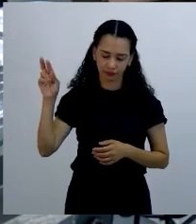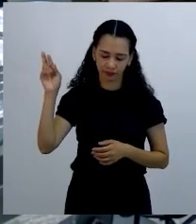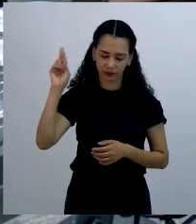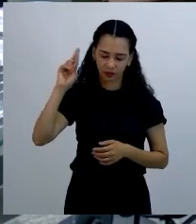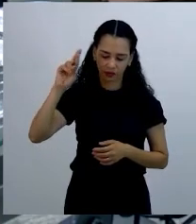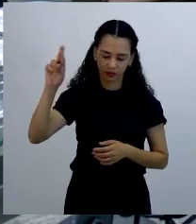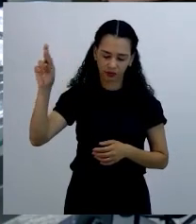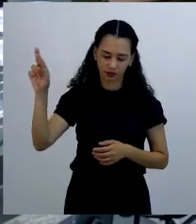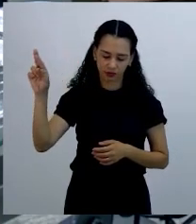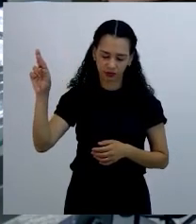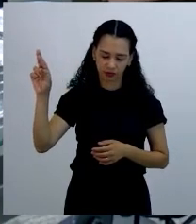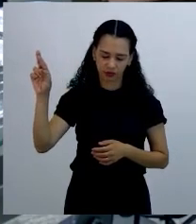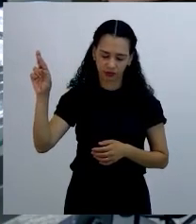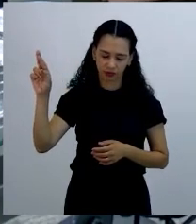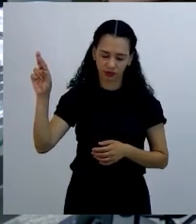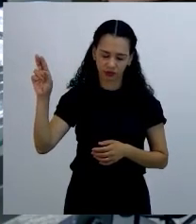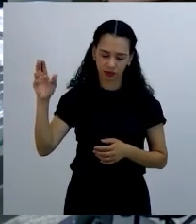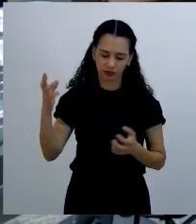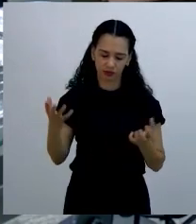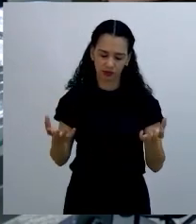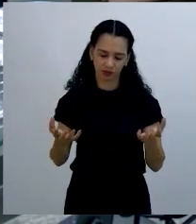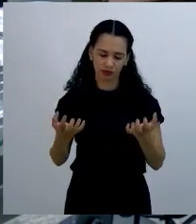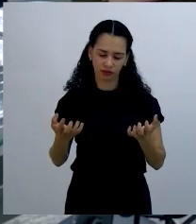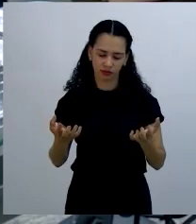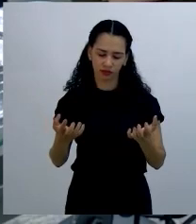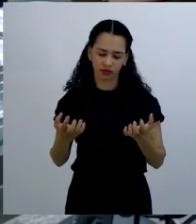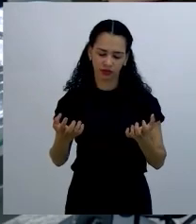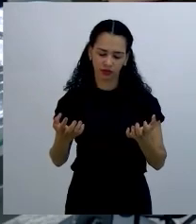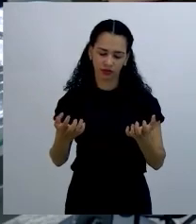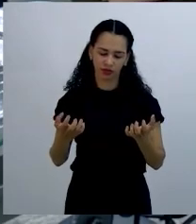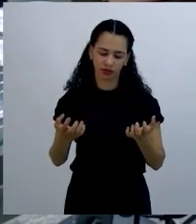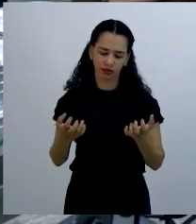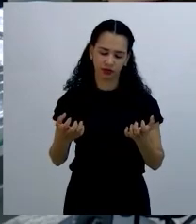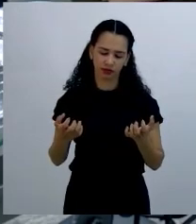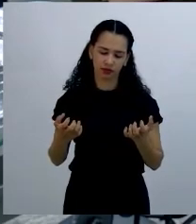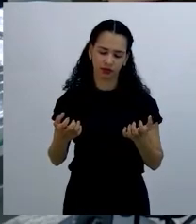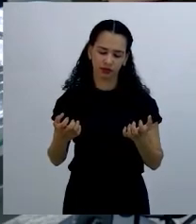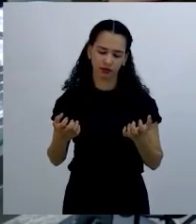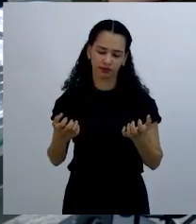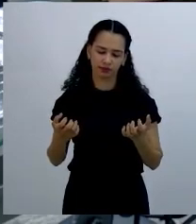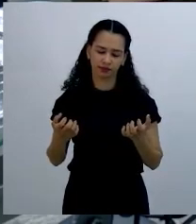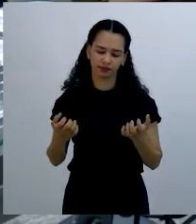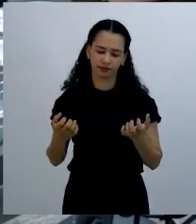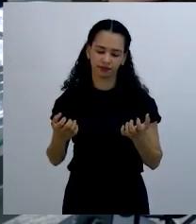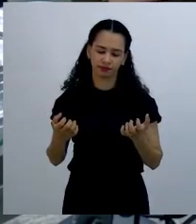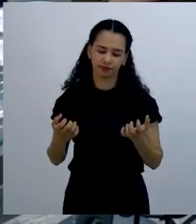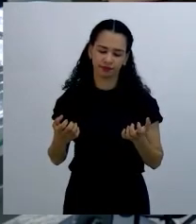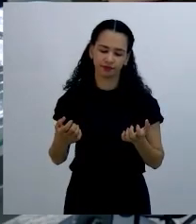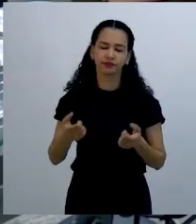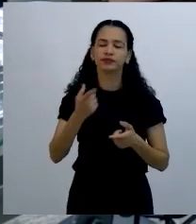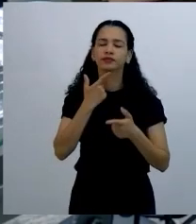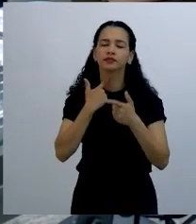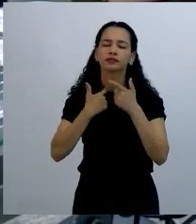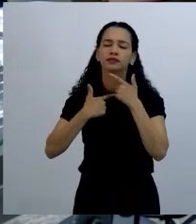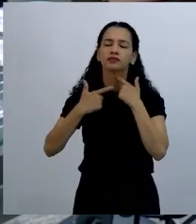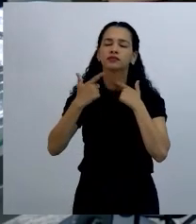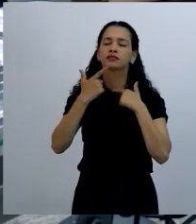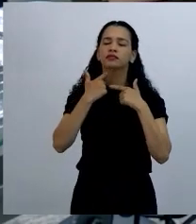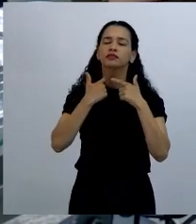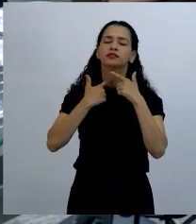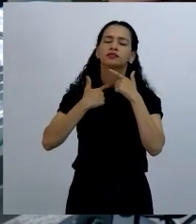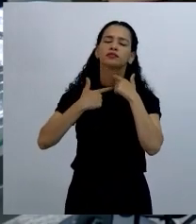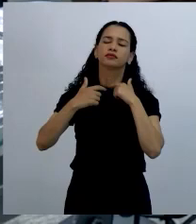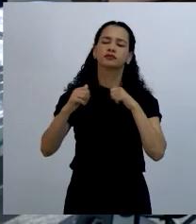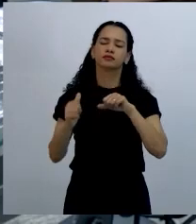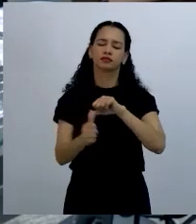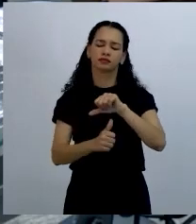especialmente você que faz parte desta comunidade ou de uma outra Comunidade Evangélica histórica faça desse tempo